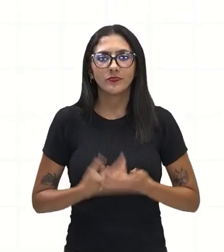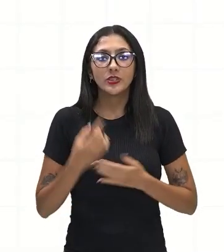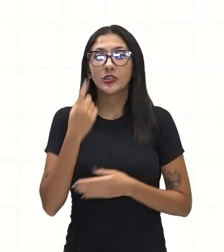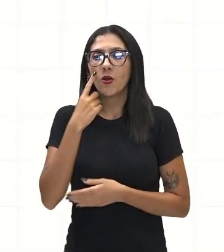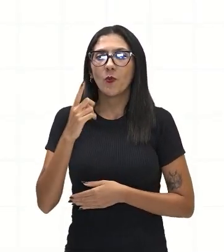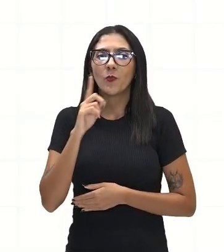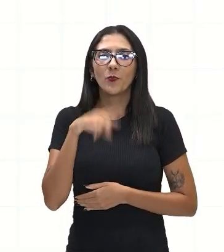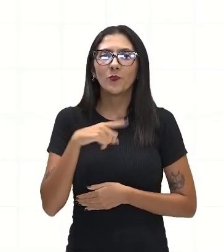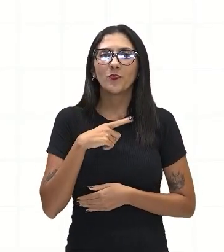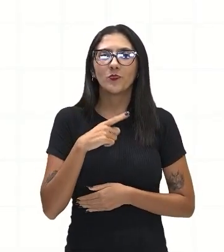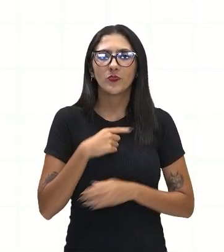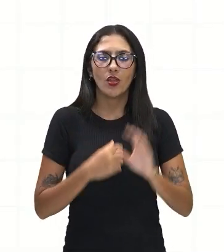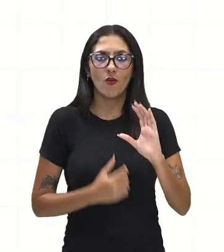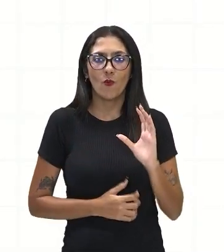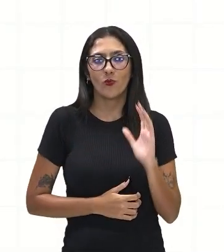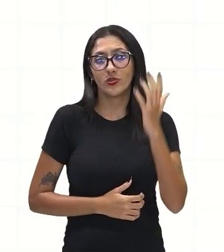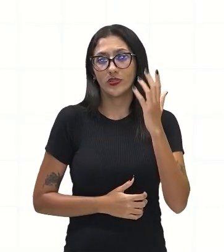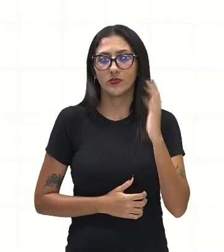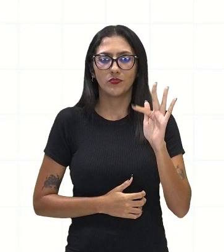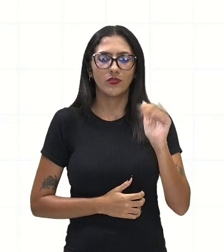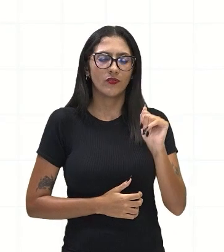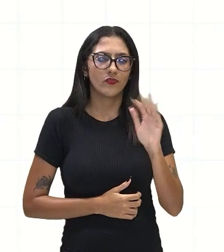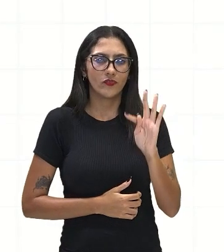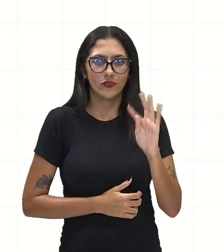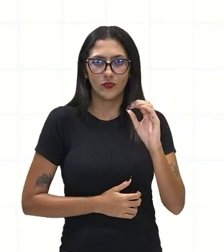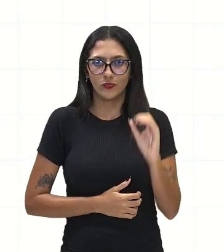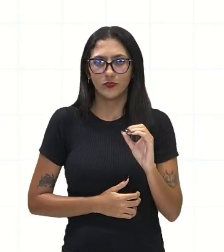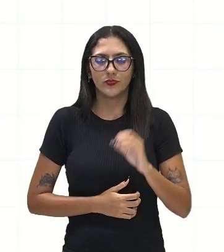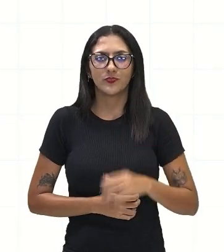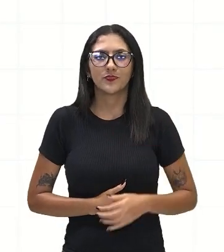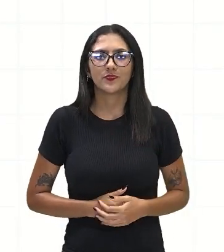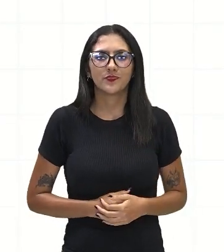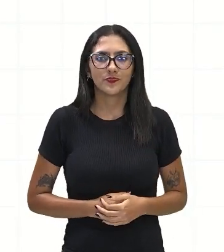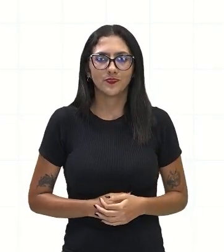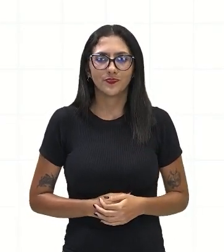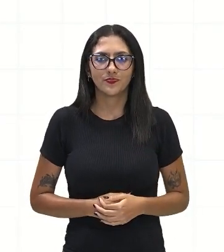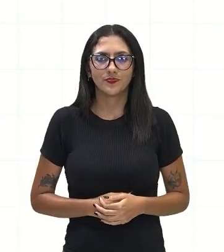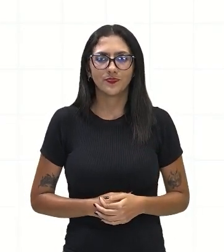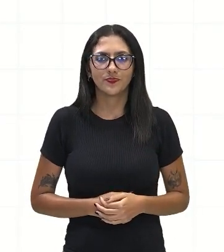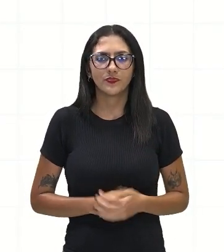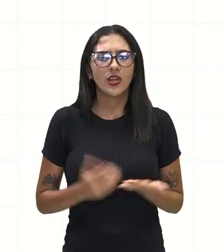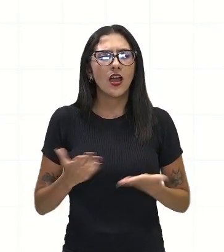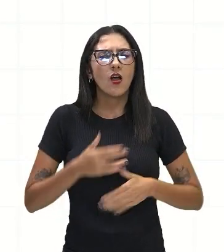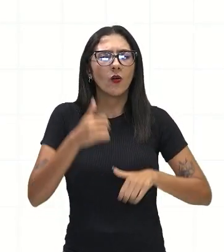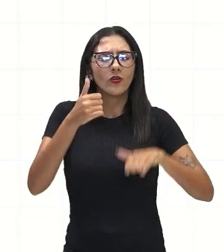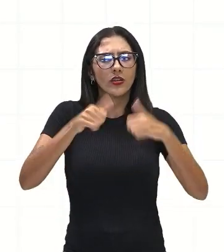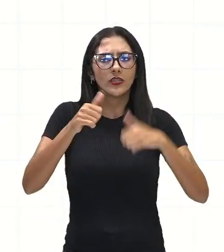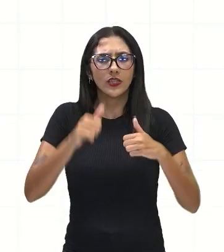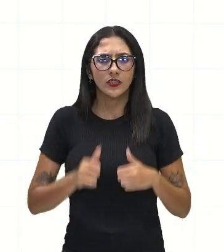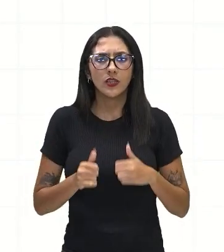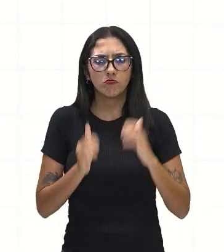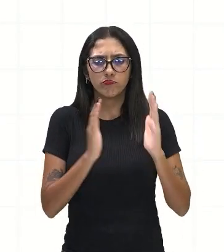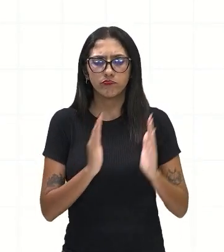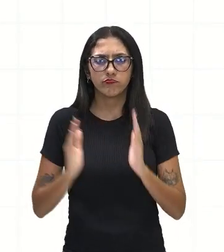né? Aqui eu tenho fato. Agora, examine comigo essa segunda parte do